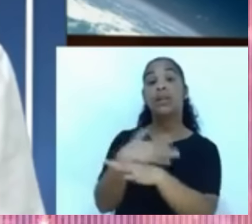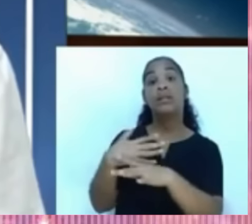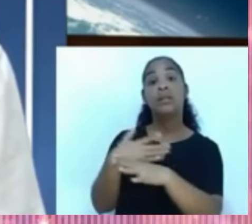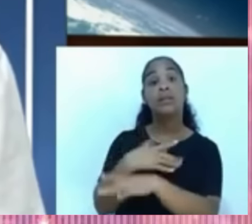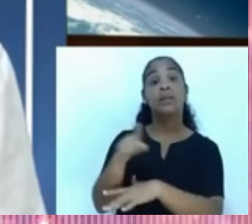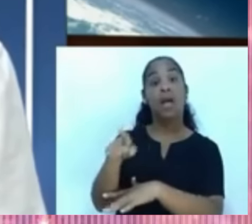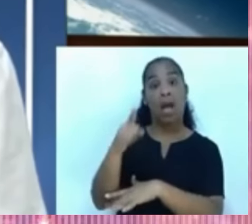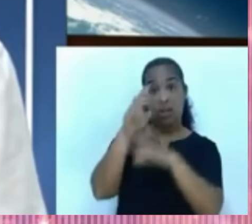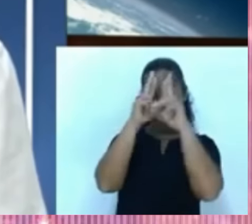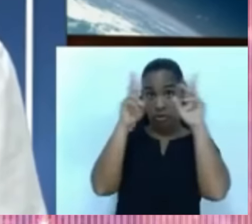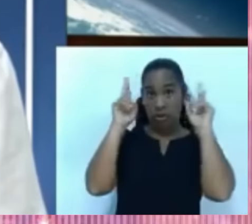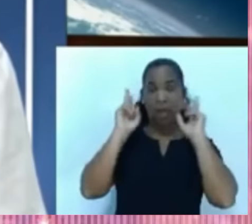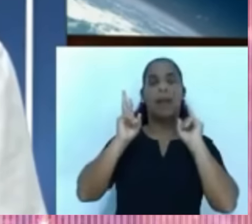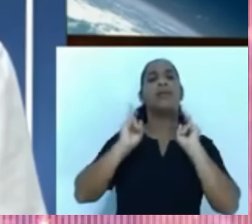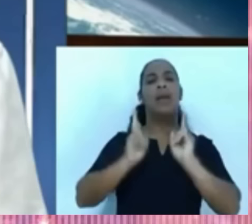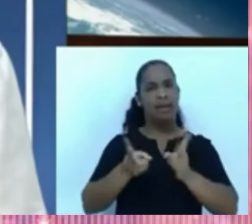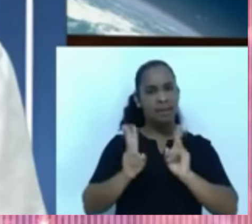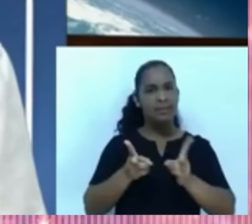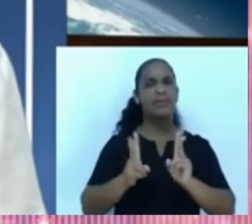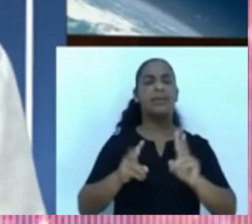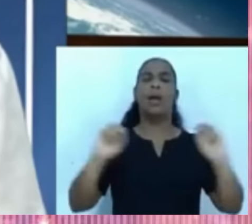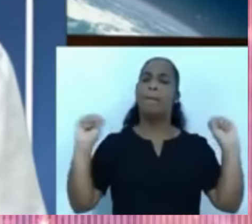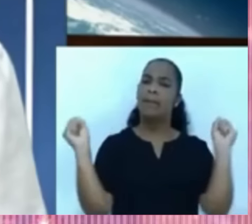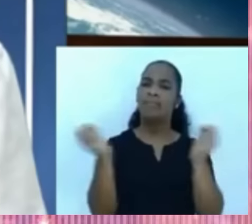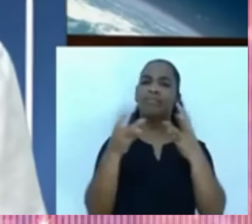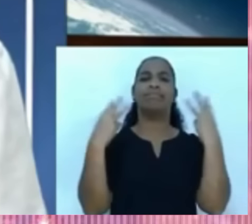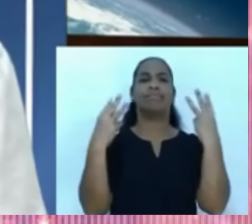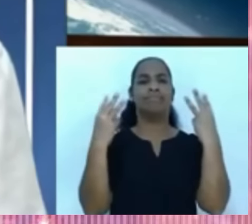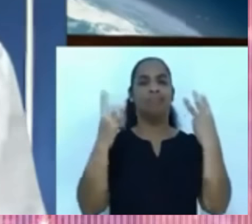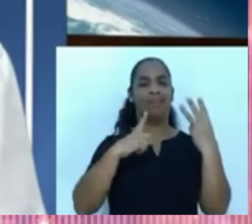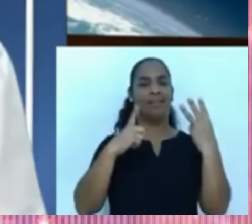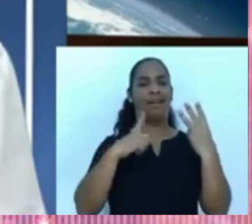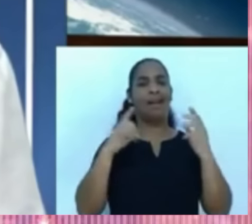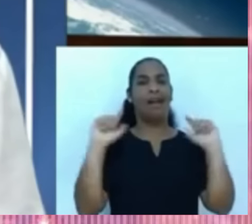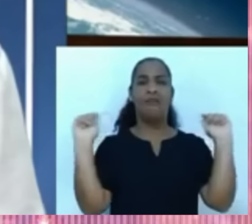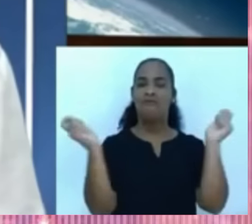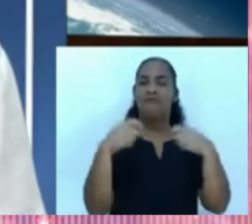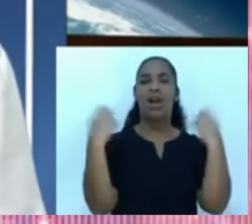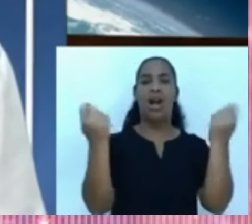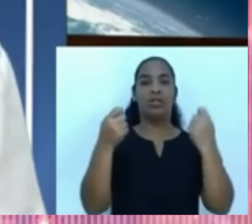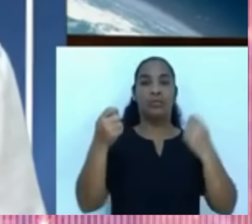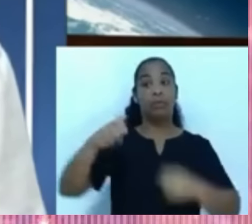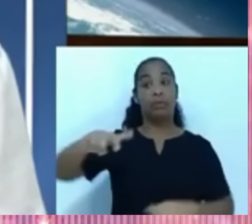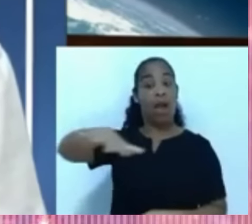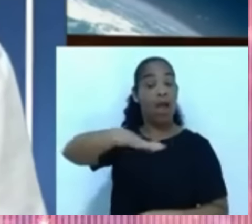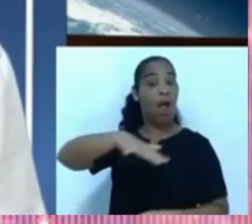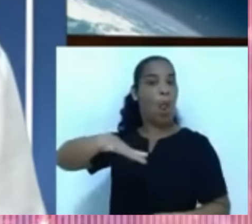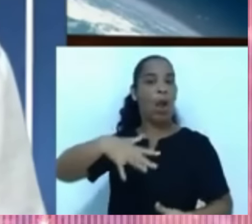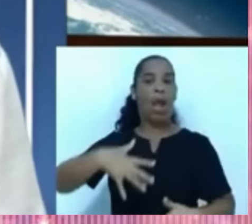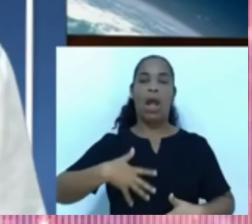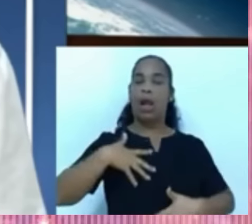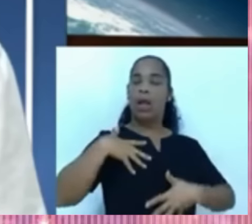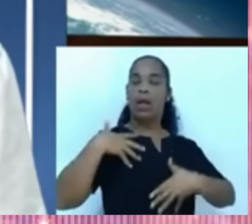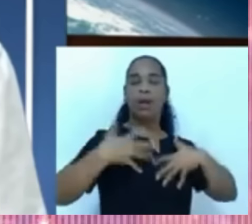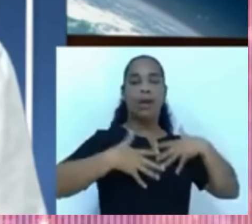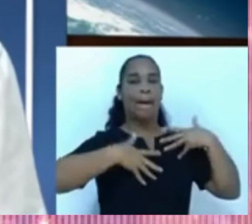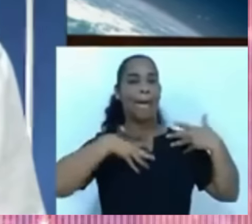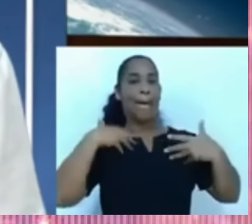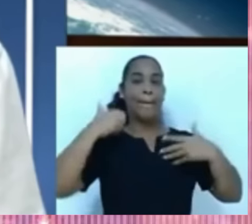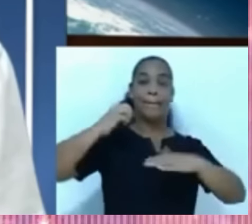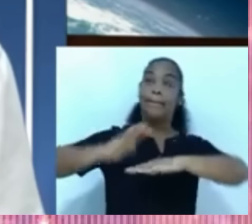festivais no lugar dedicado aos prazeres do alto da montanha